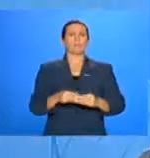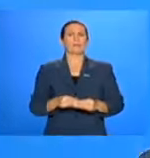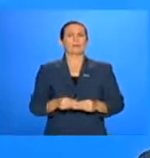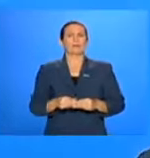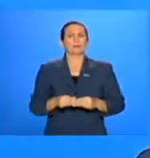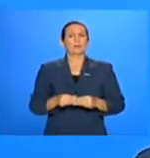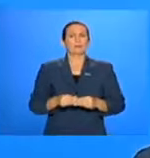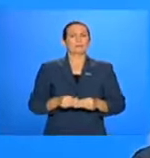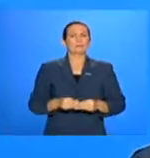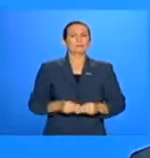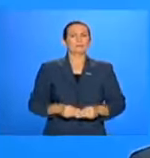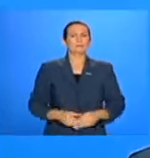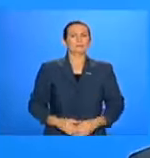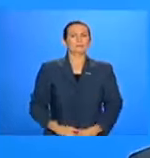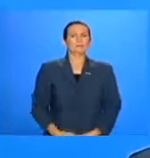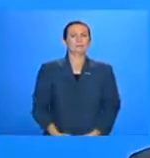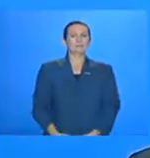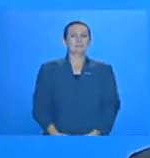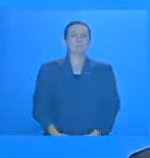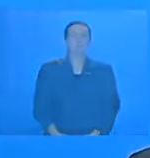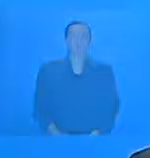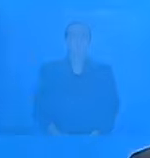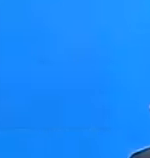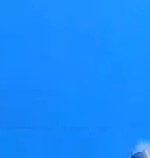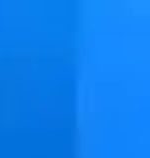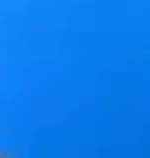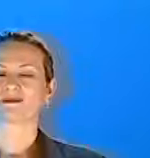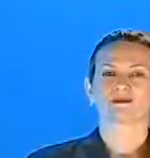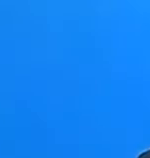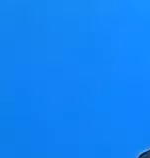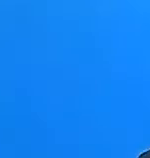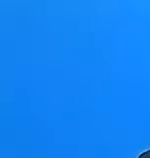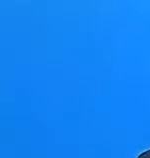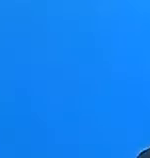Os sinais desculpar,